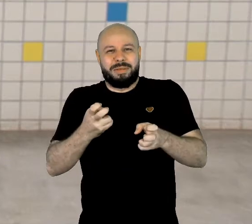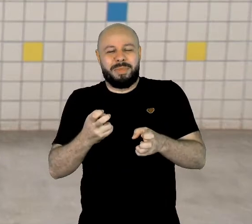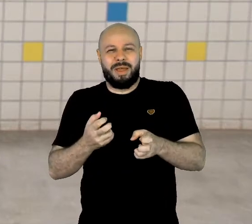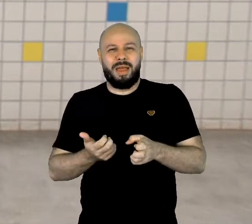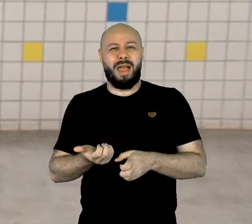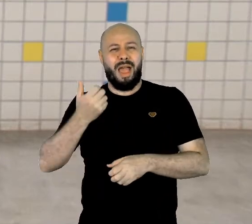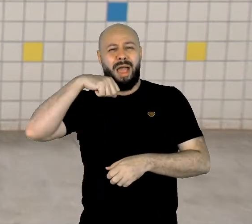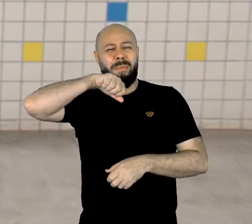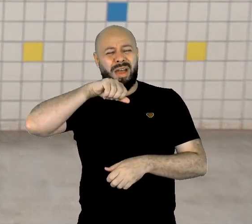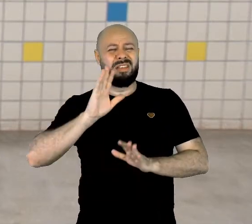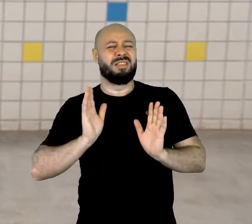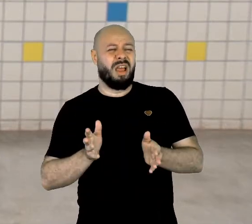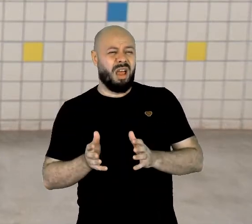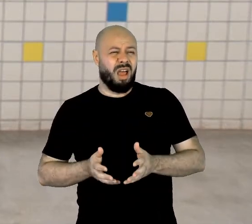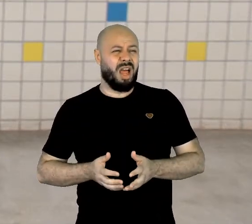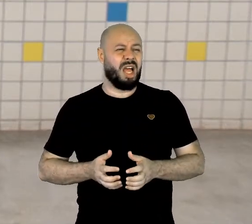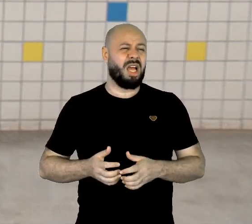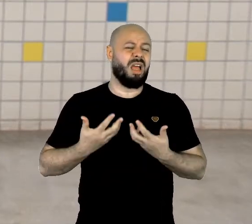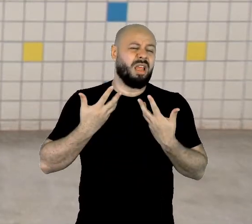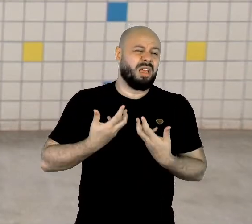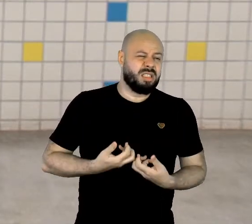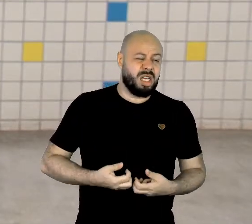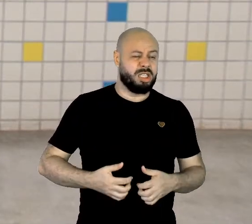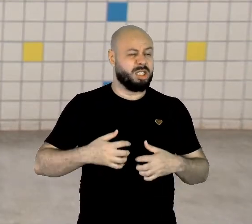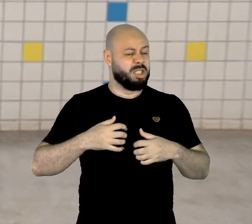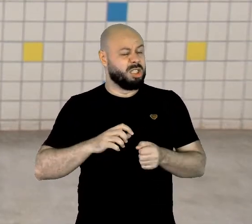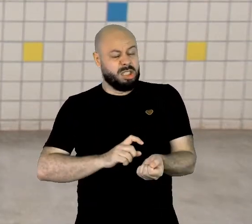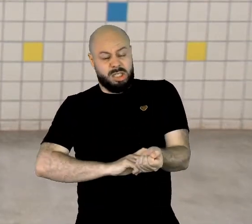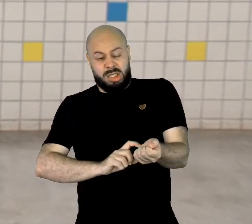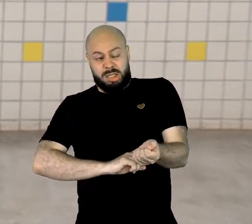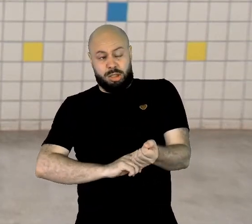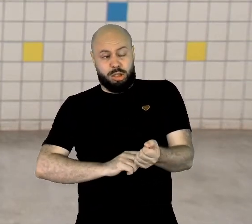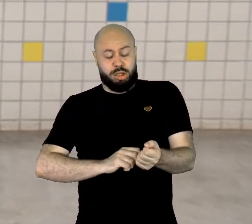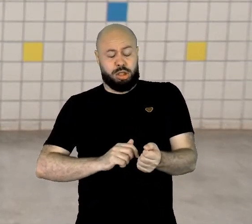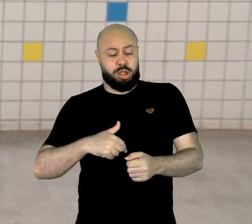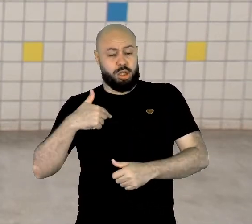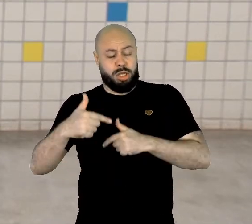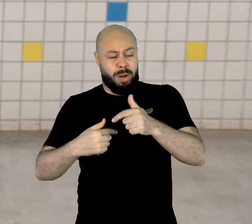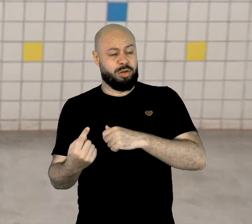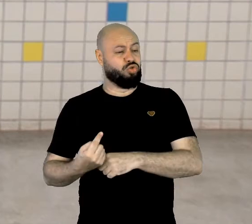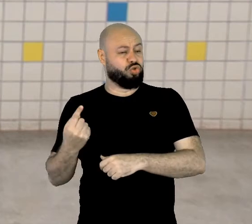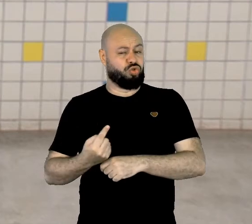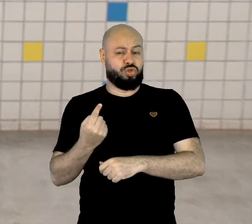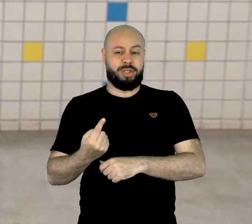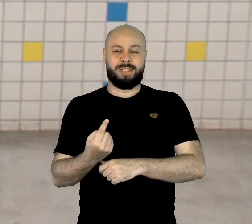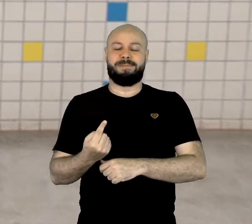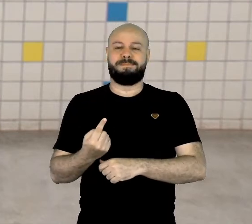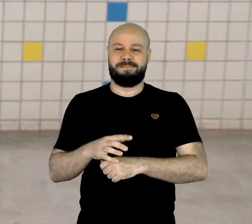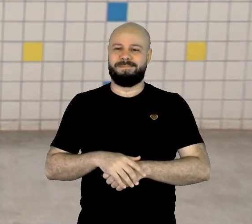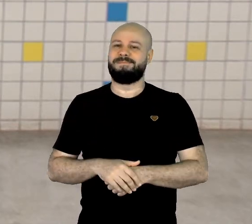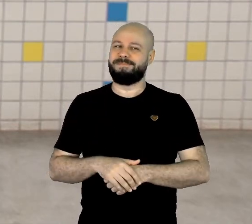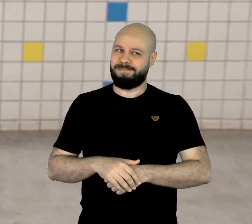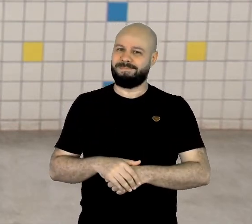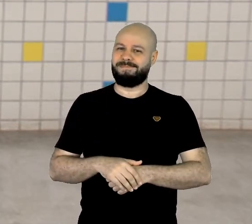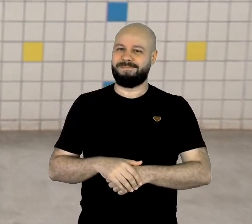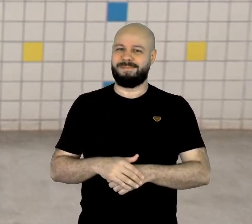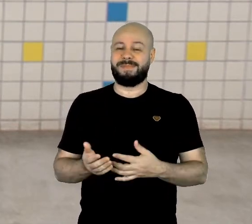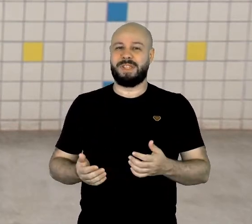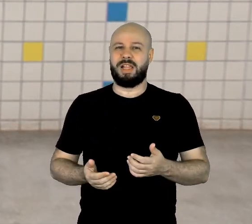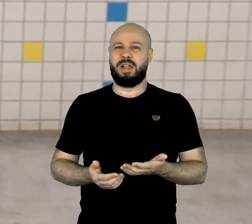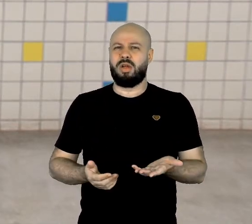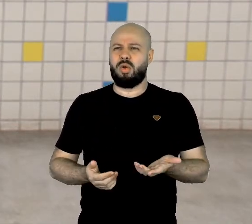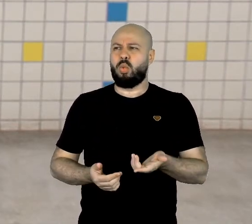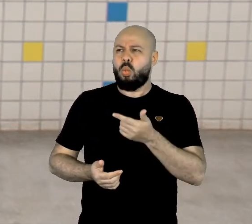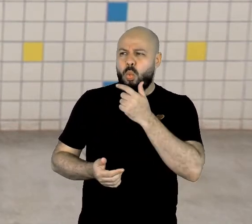está cansada, nervosa de tanto fazer aquele tudo sozinha, um tanto de serviço sozinha, né? E o esposo